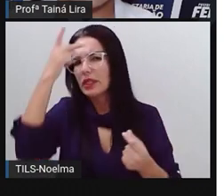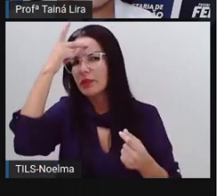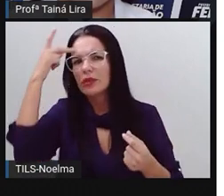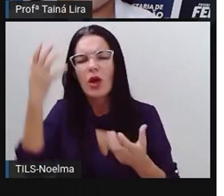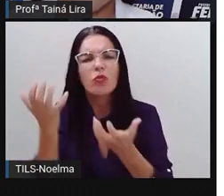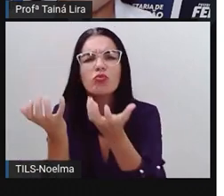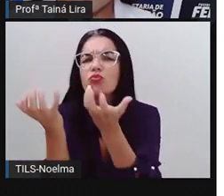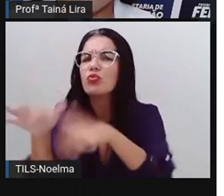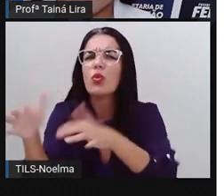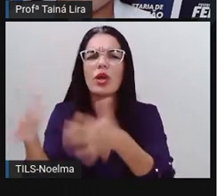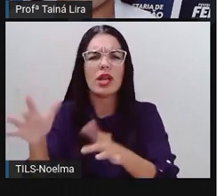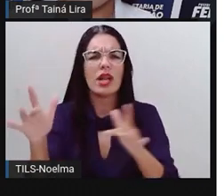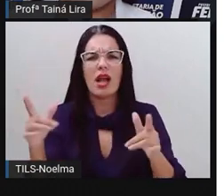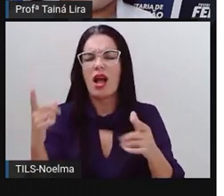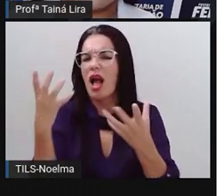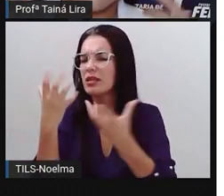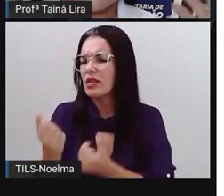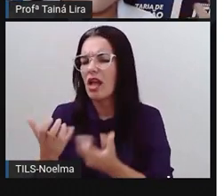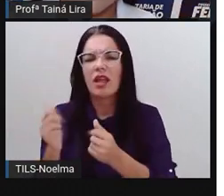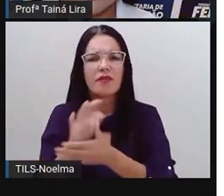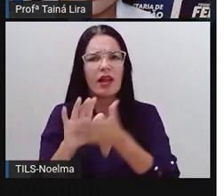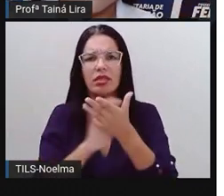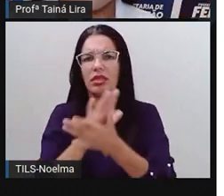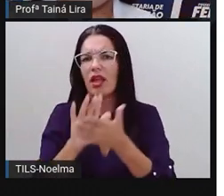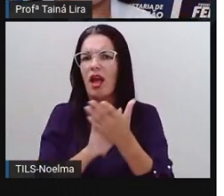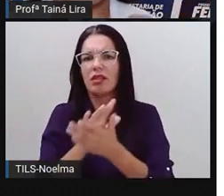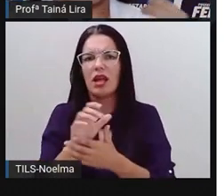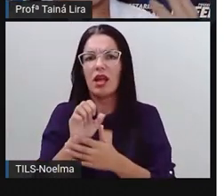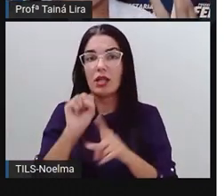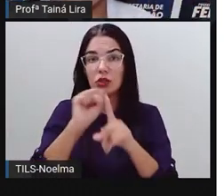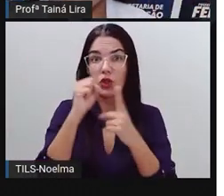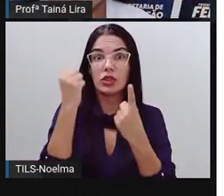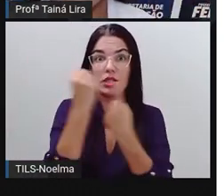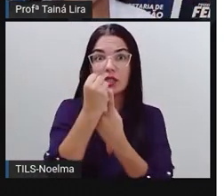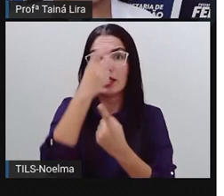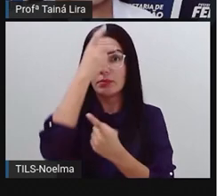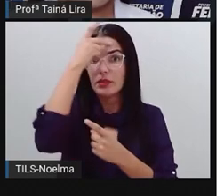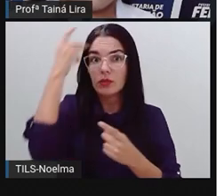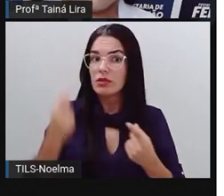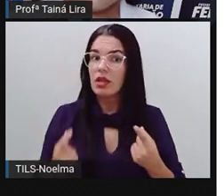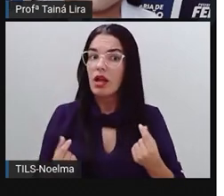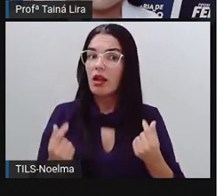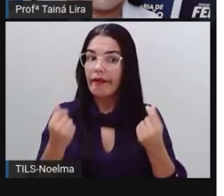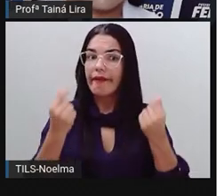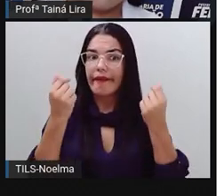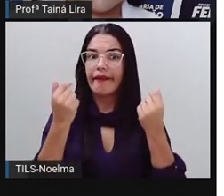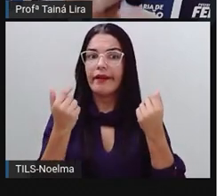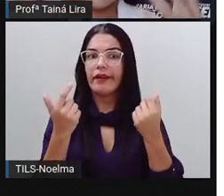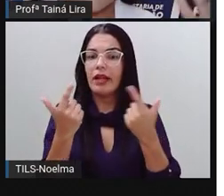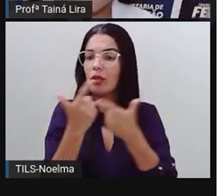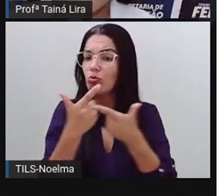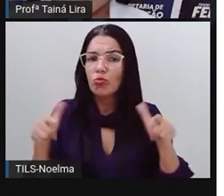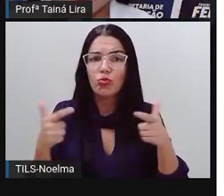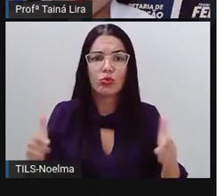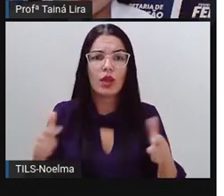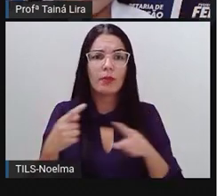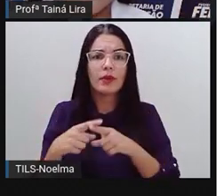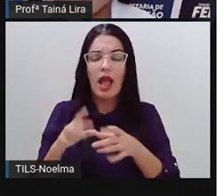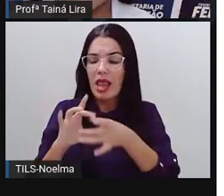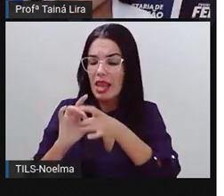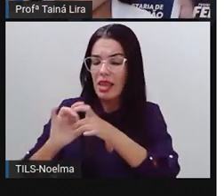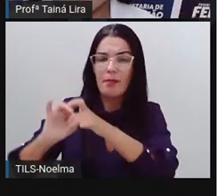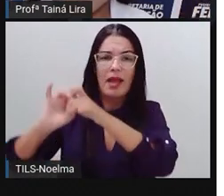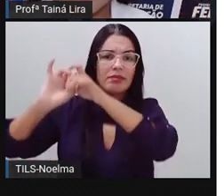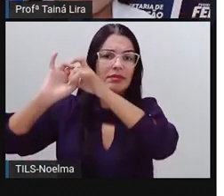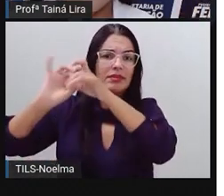que não concordavam coisa várias pessoas da sociedade até mesmo pessoas ricas que libertaram